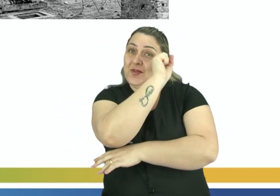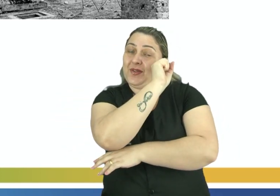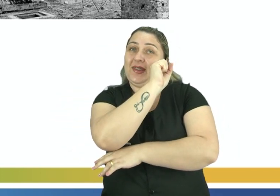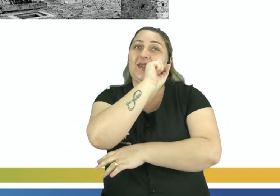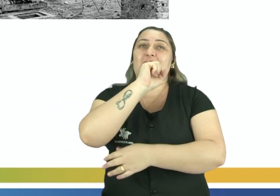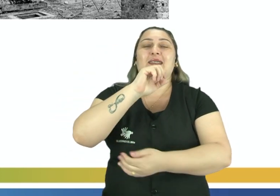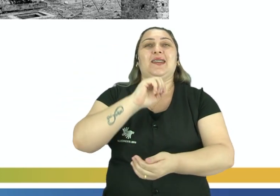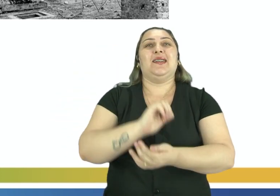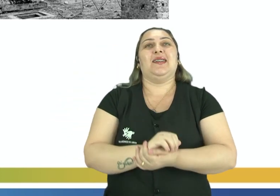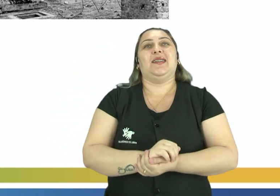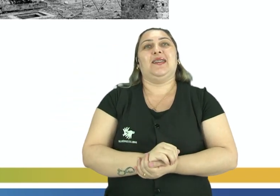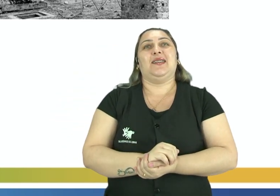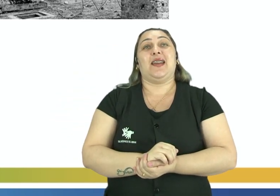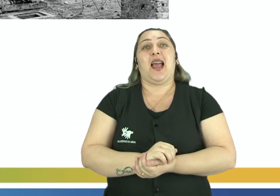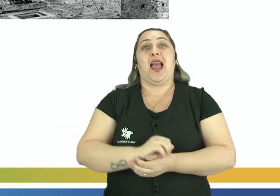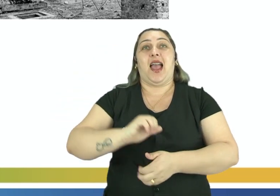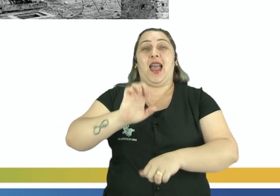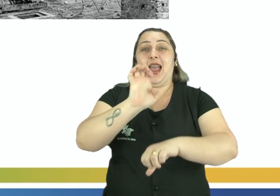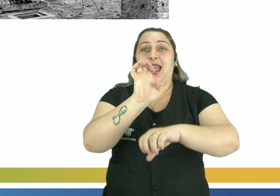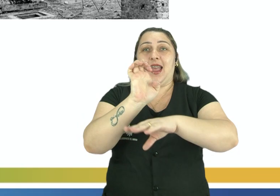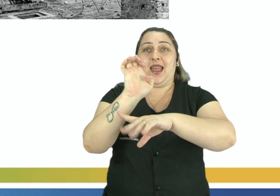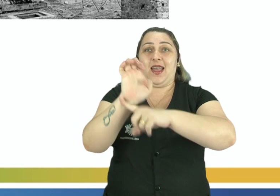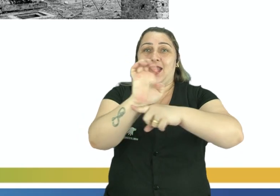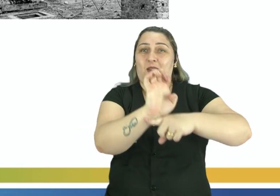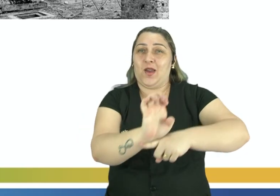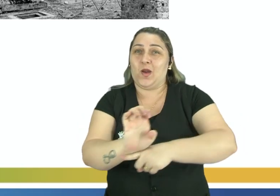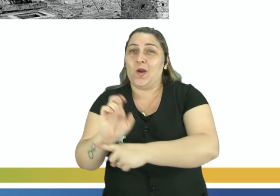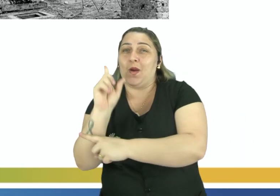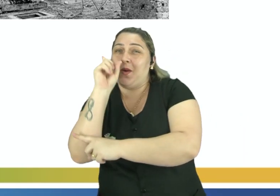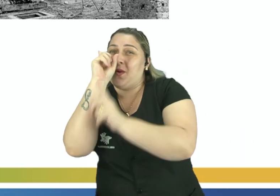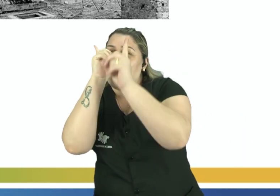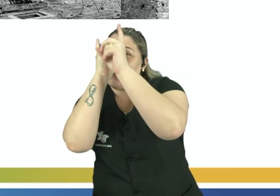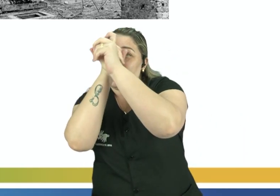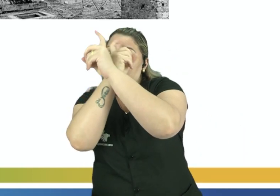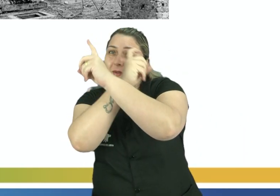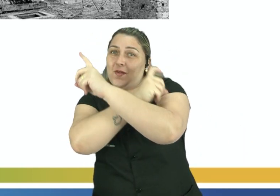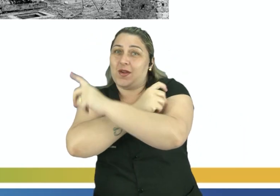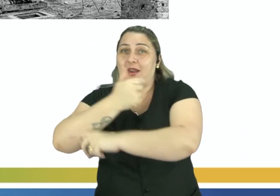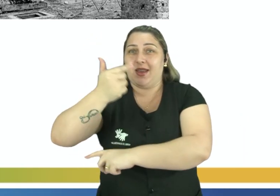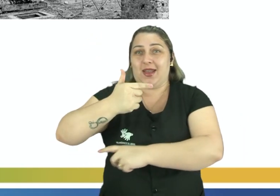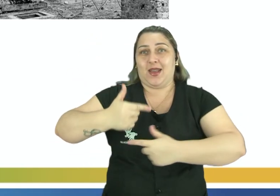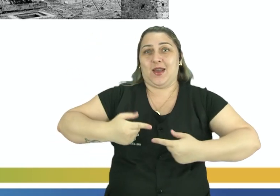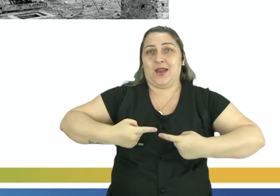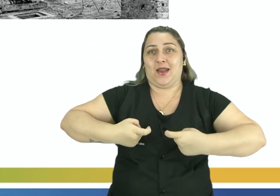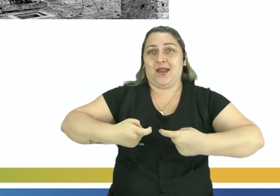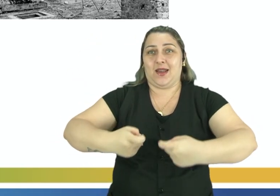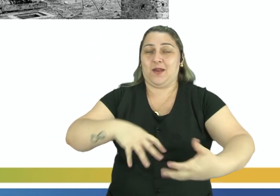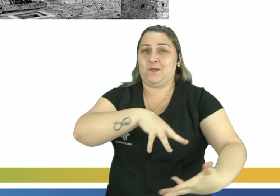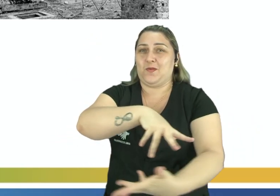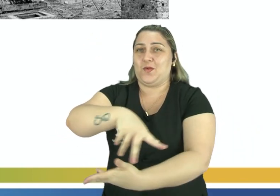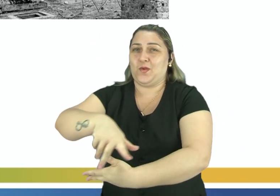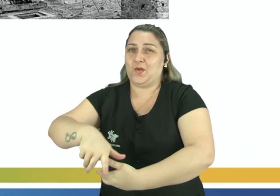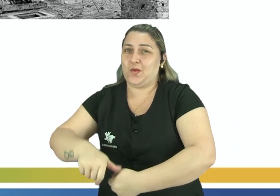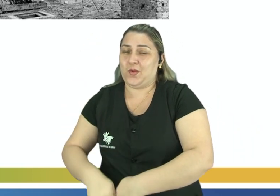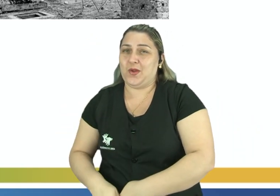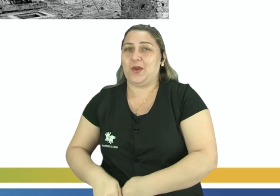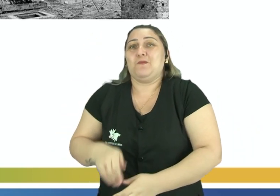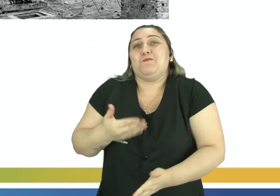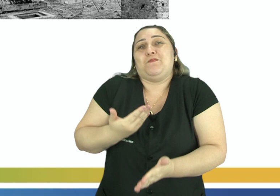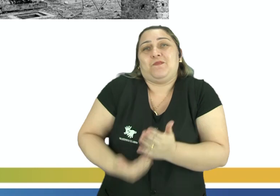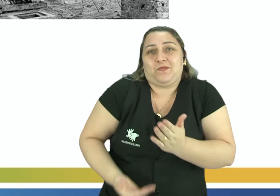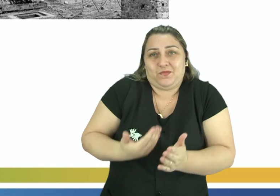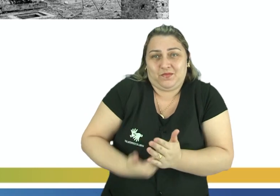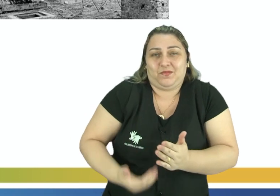a Europa, com suas dificuldades na Segunda Guerra Mundial, arrasada pela guerra, vejam